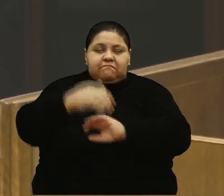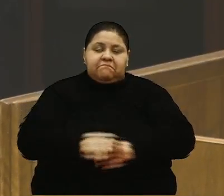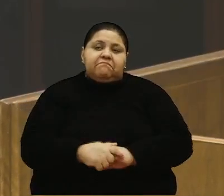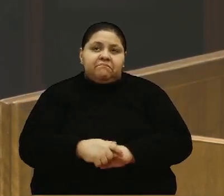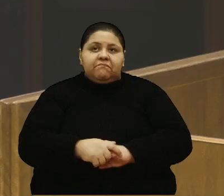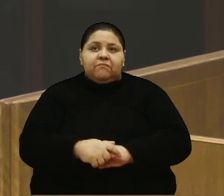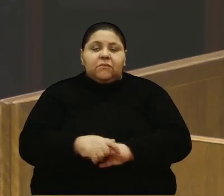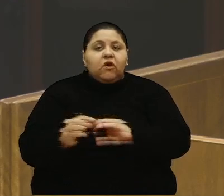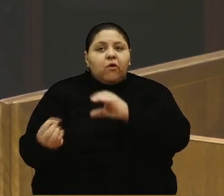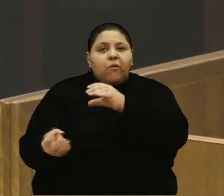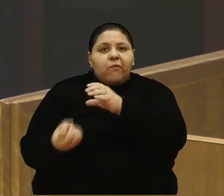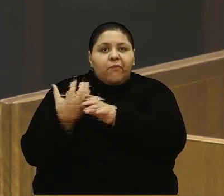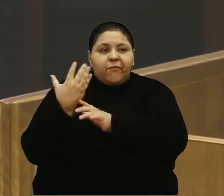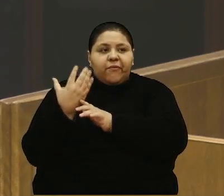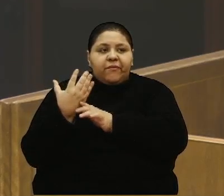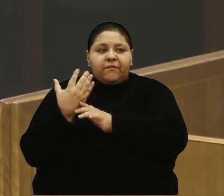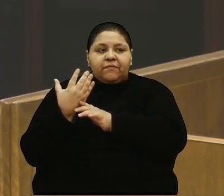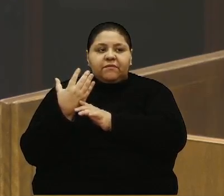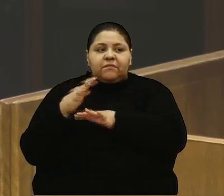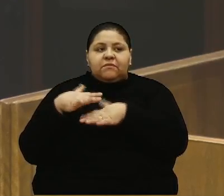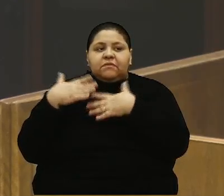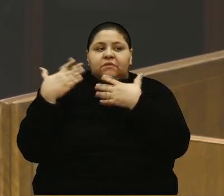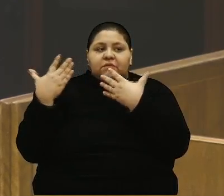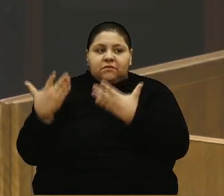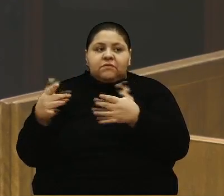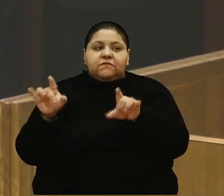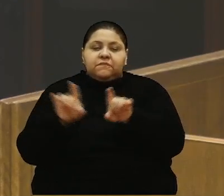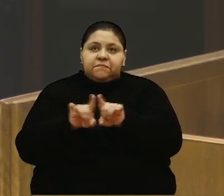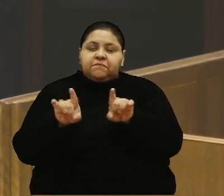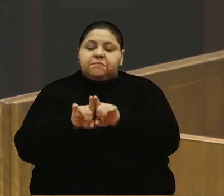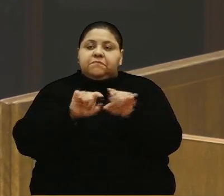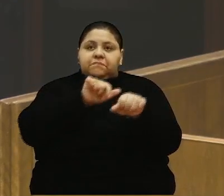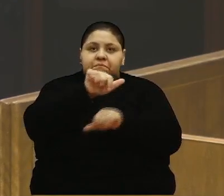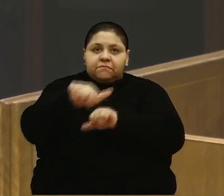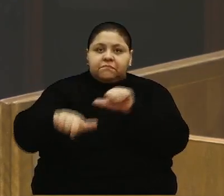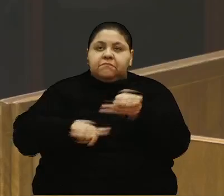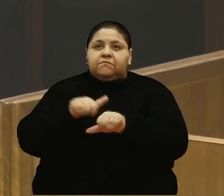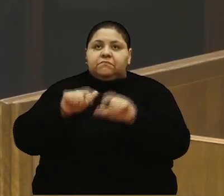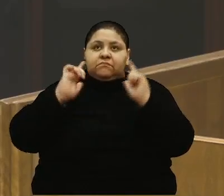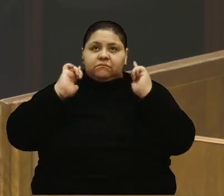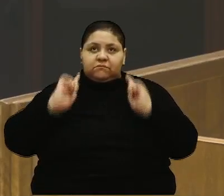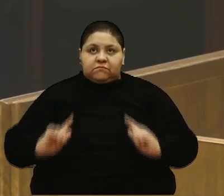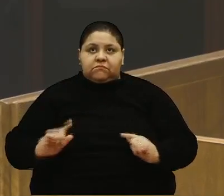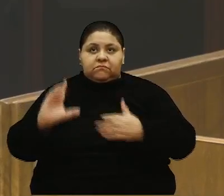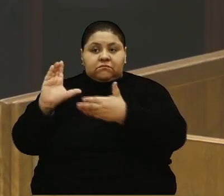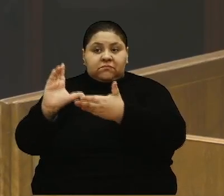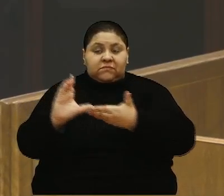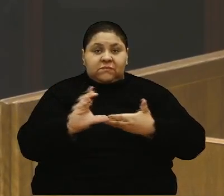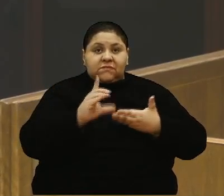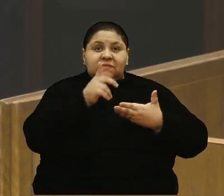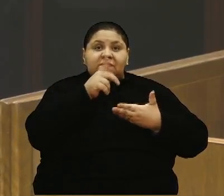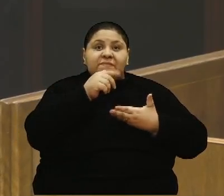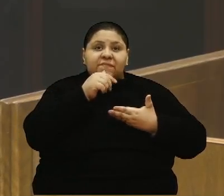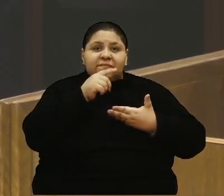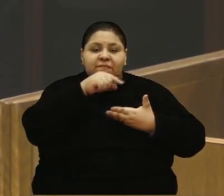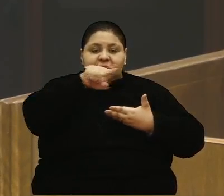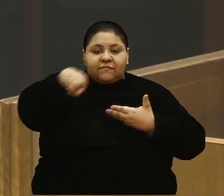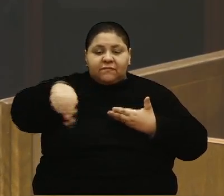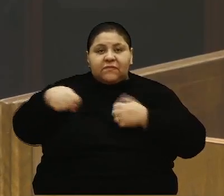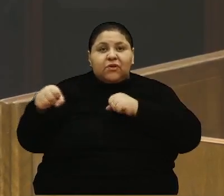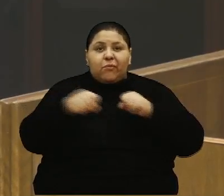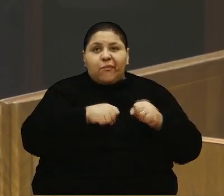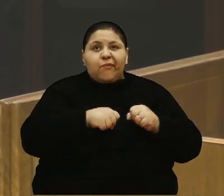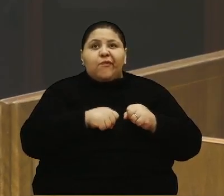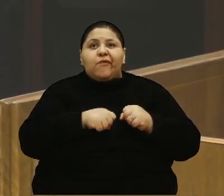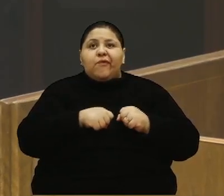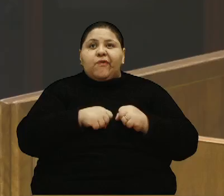E gerando, então, isso, mudanças na gestão dos recursos hídricos. Isso